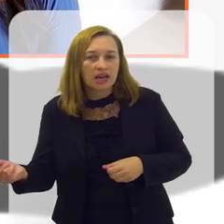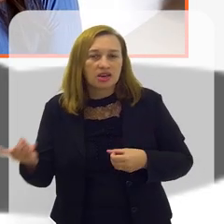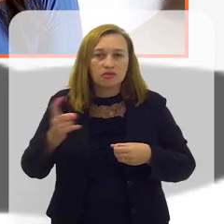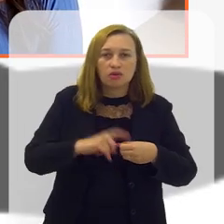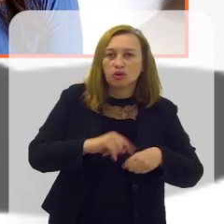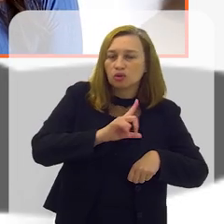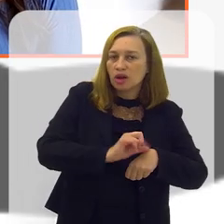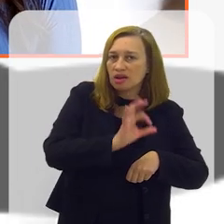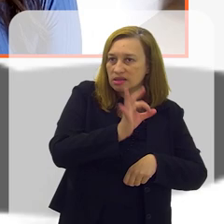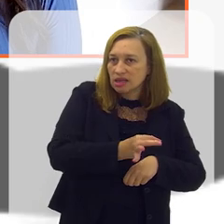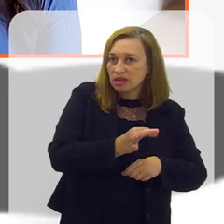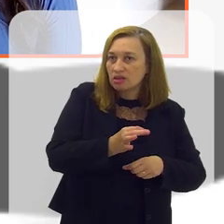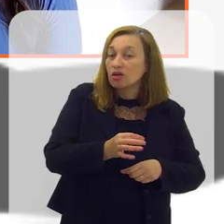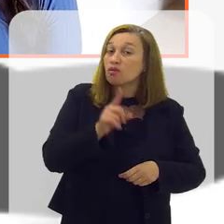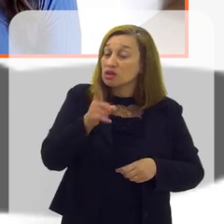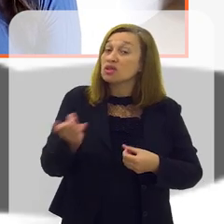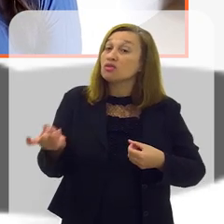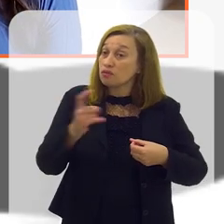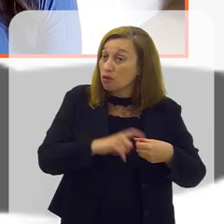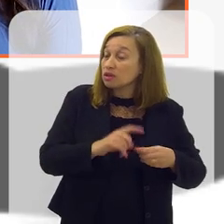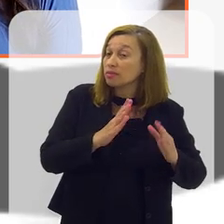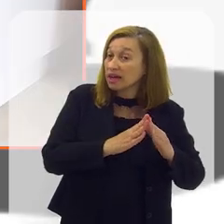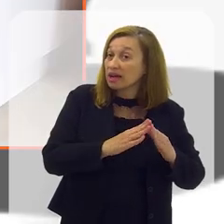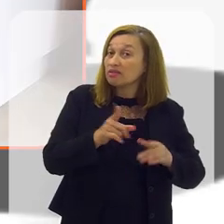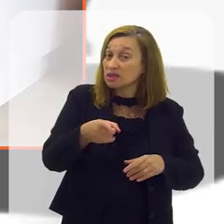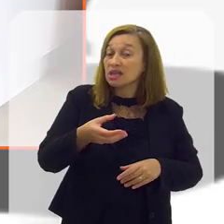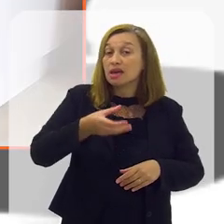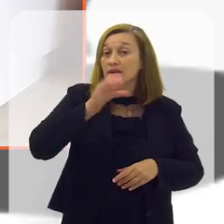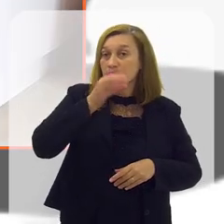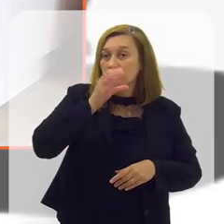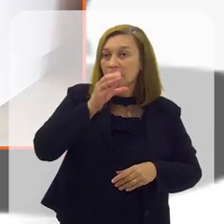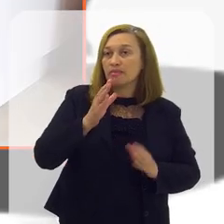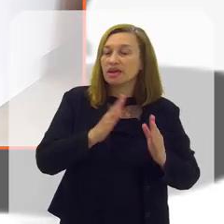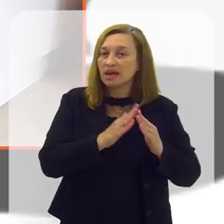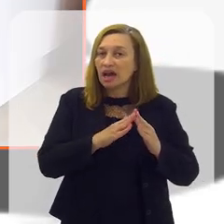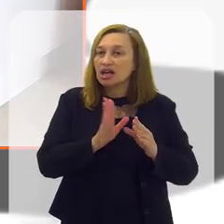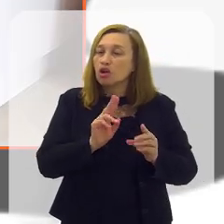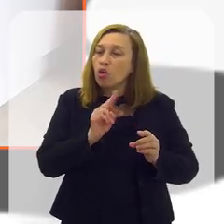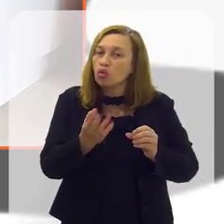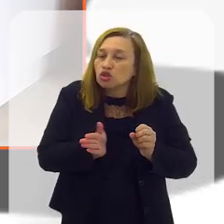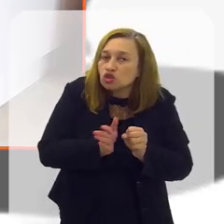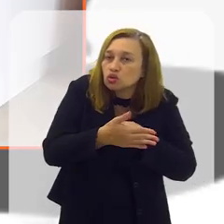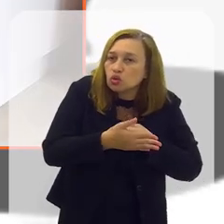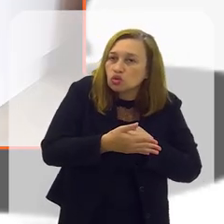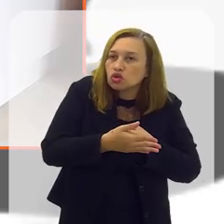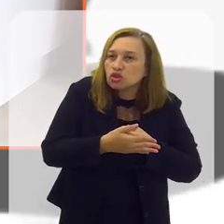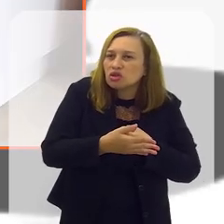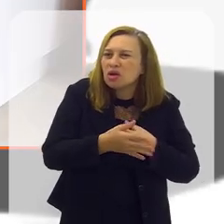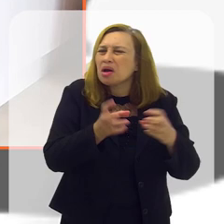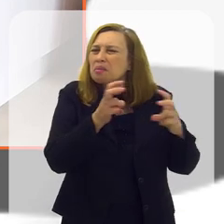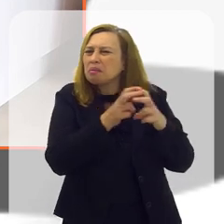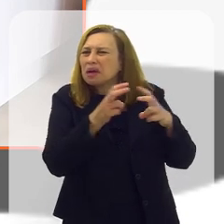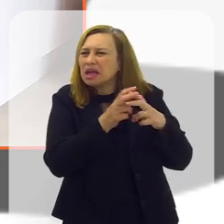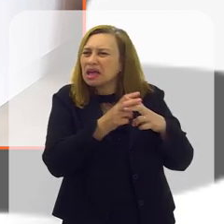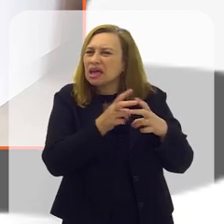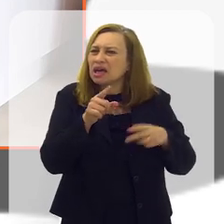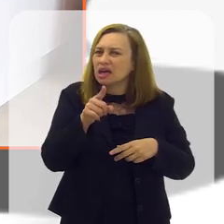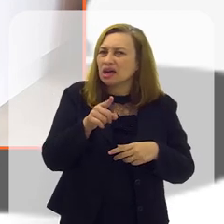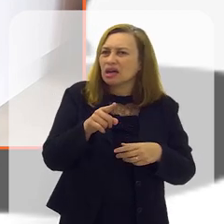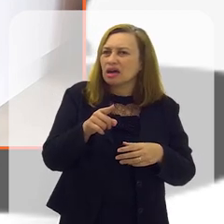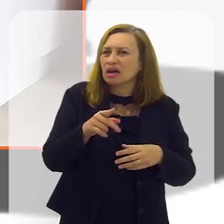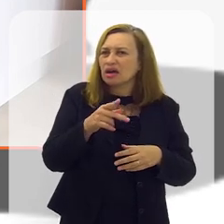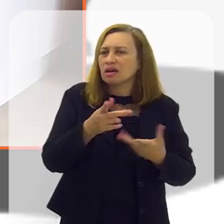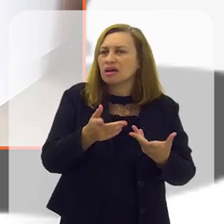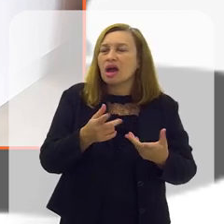sai e volta na hora que falou, você volta, você bebe em casa, você precisa beber escondido, isso gera